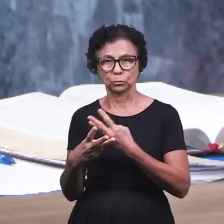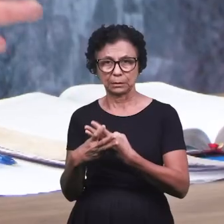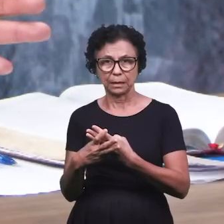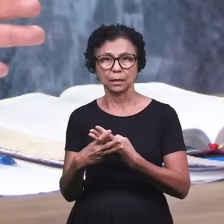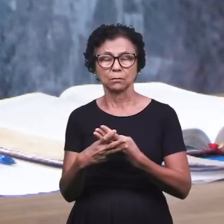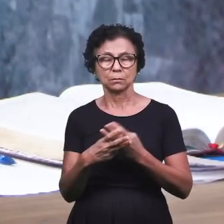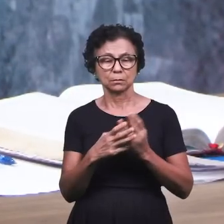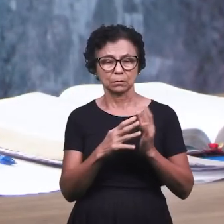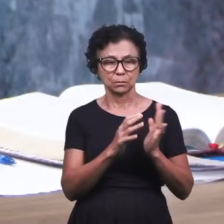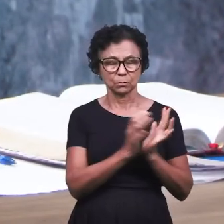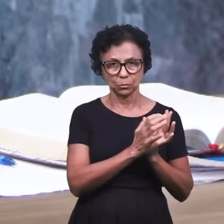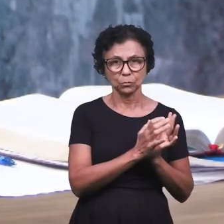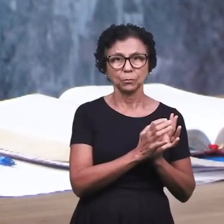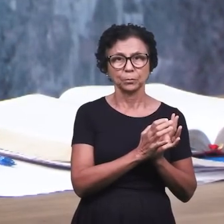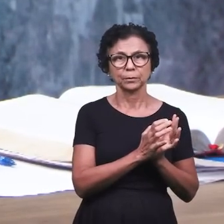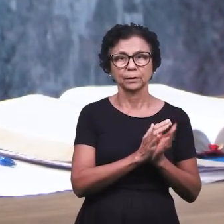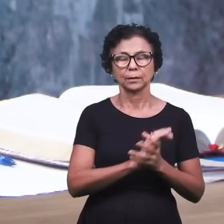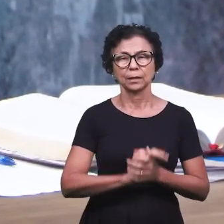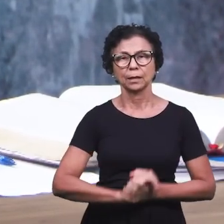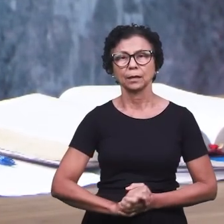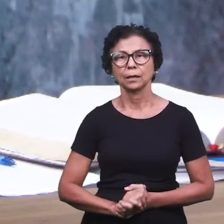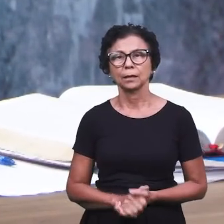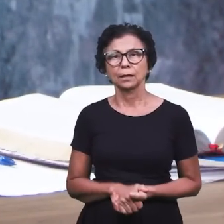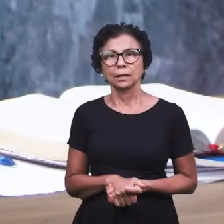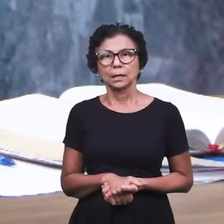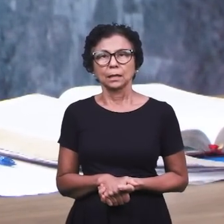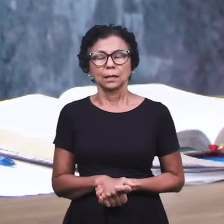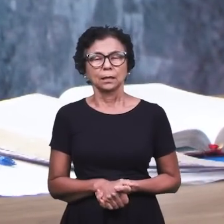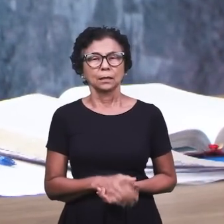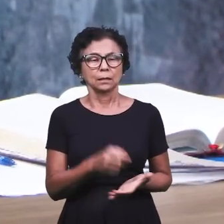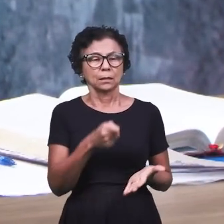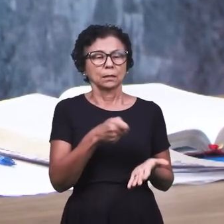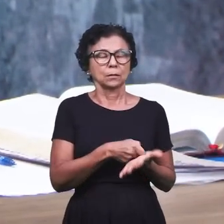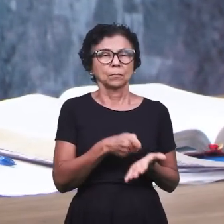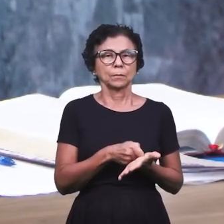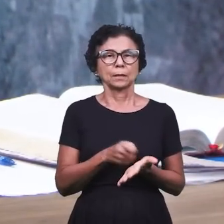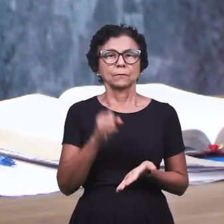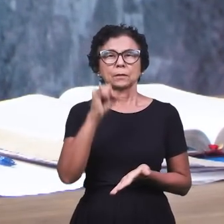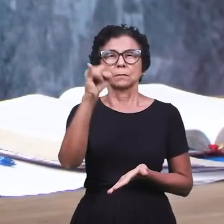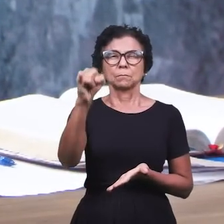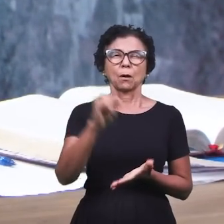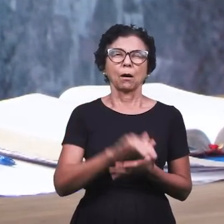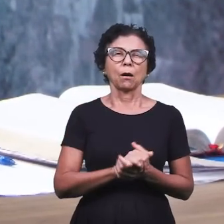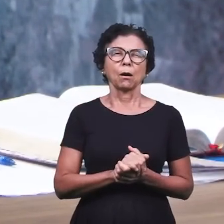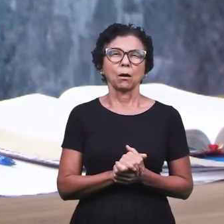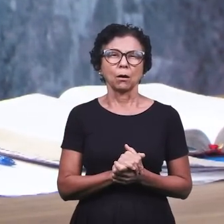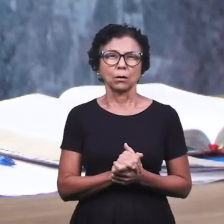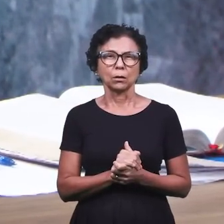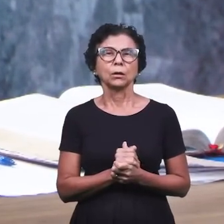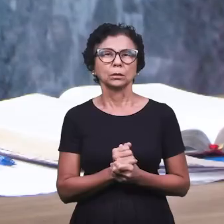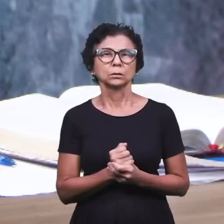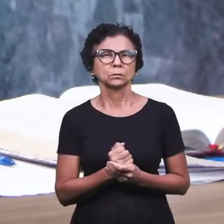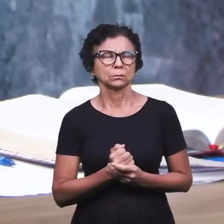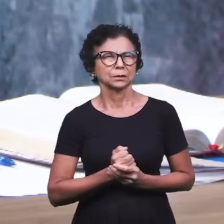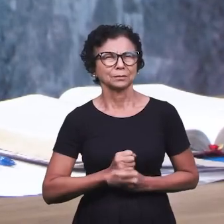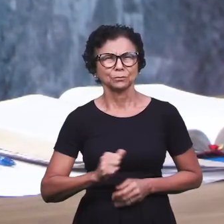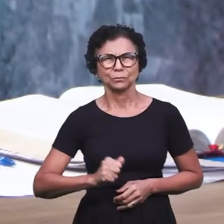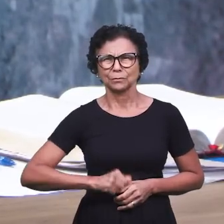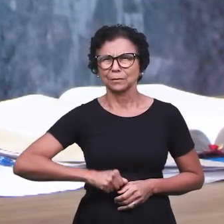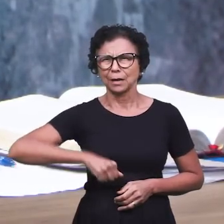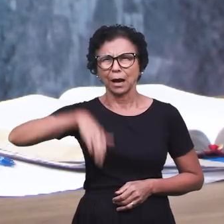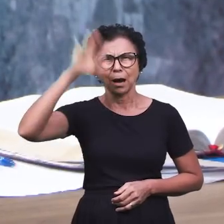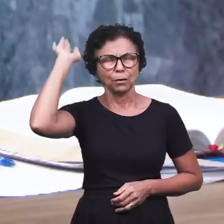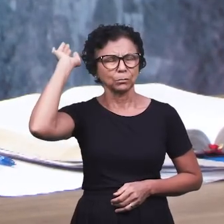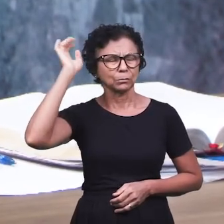passavam, né, ao Império Romano valores e eles cobravam impostos extorsivos, impostos além daquilo que seria a